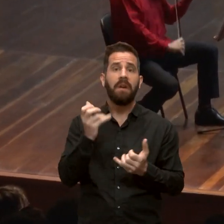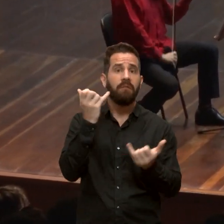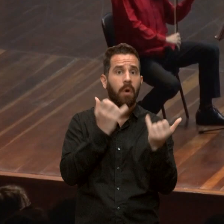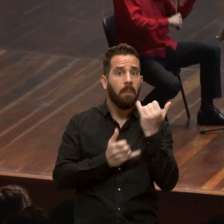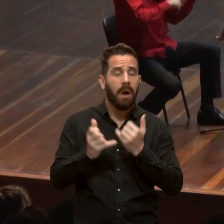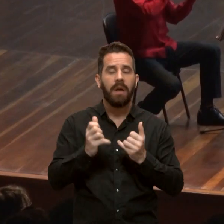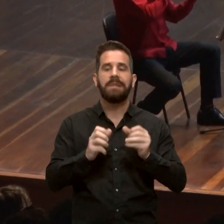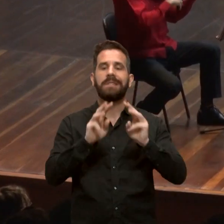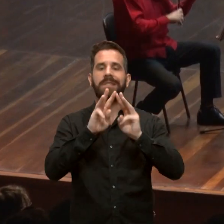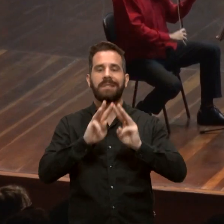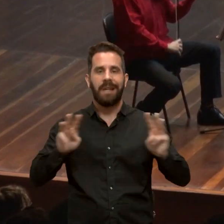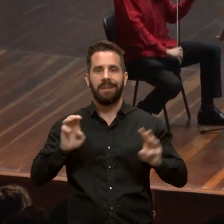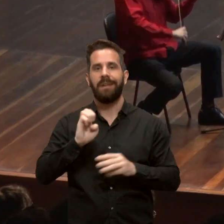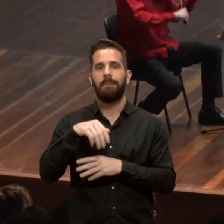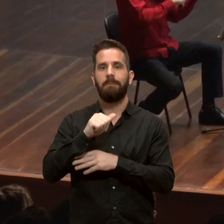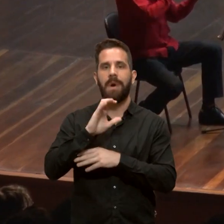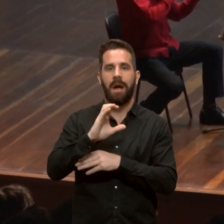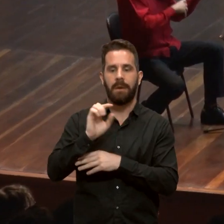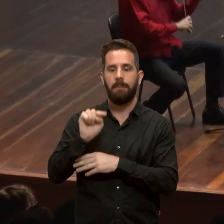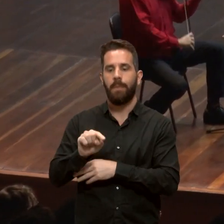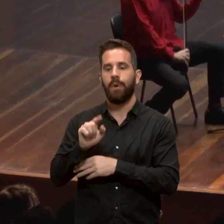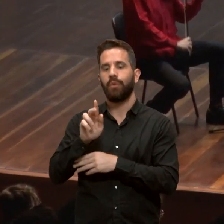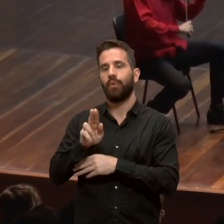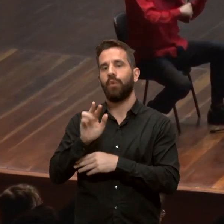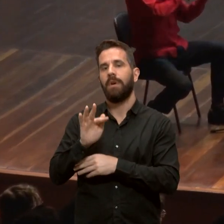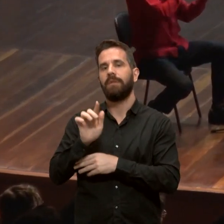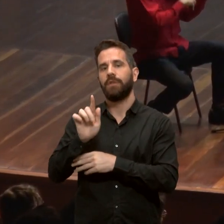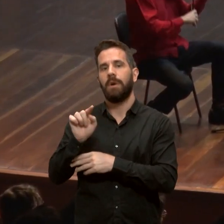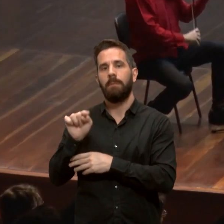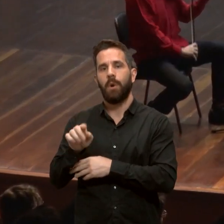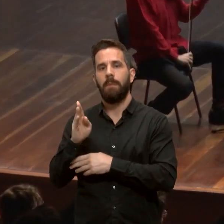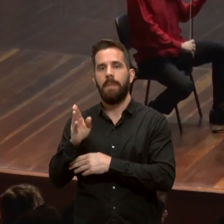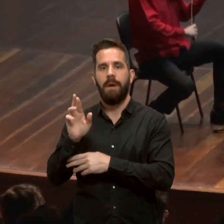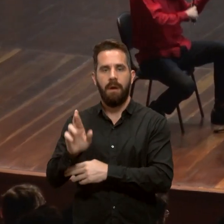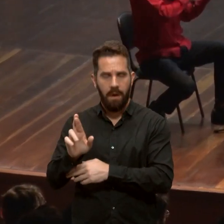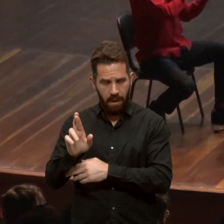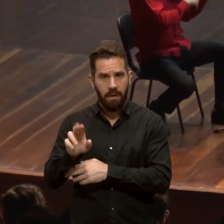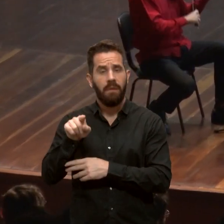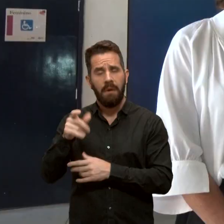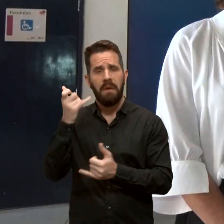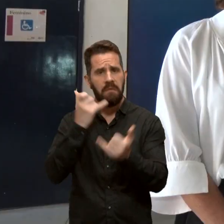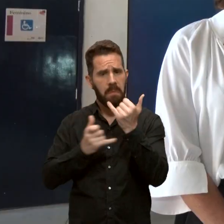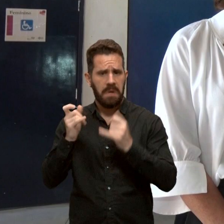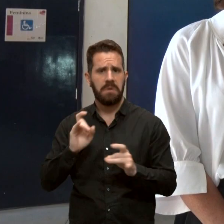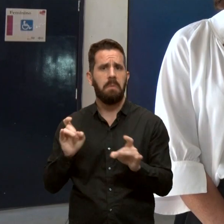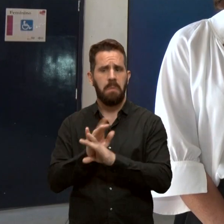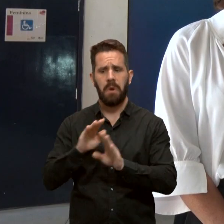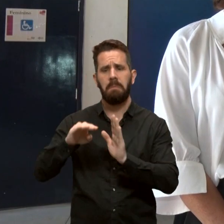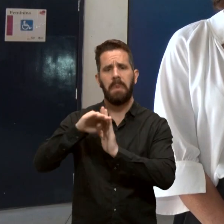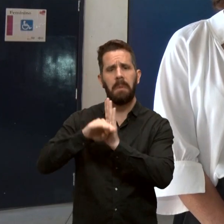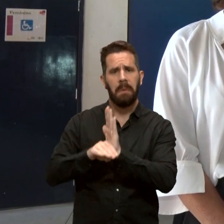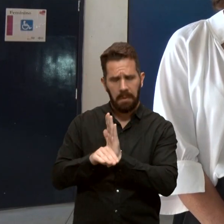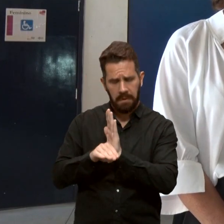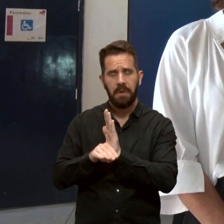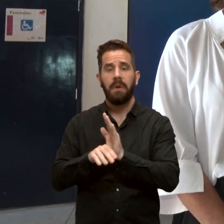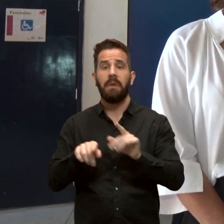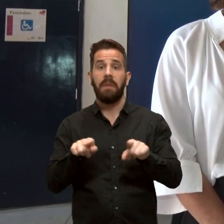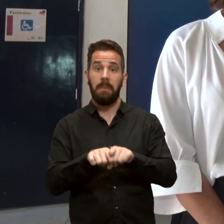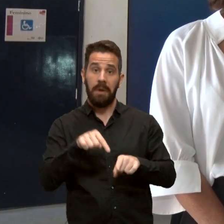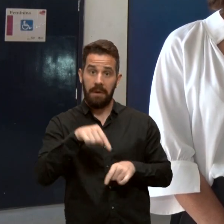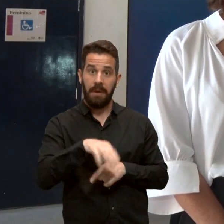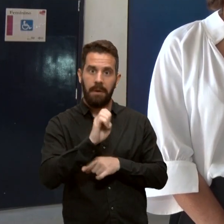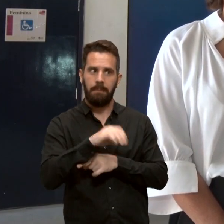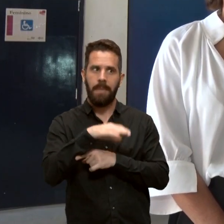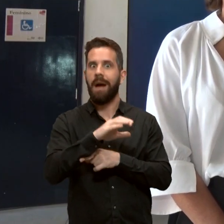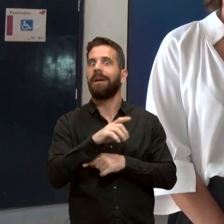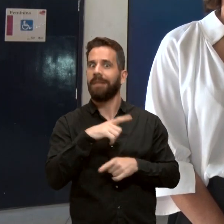da emac.ufg.br, lá tem as informações de quando vão ocorrer os concertos e por aqui na Escola de Música não está